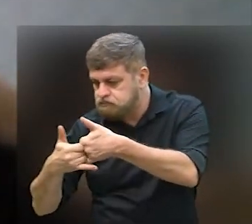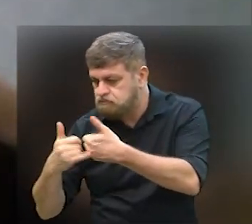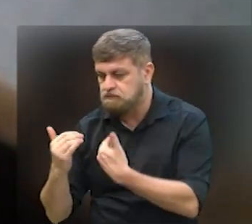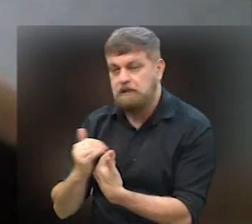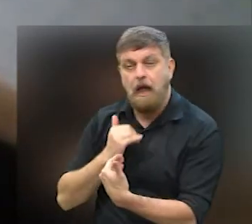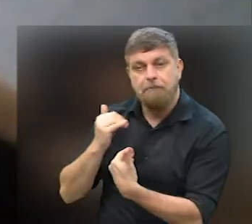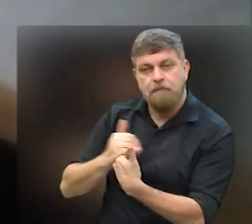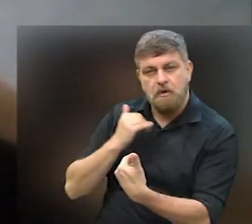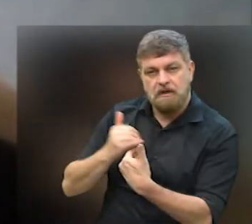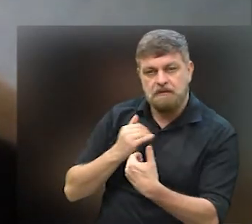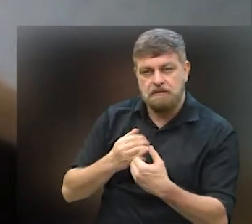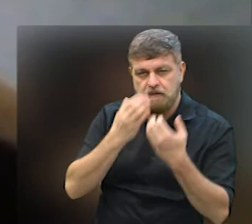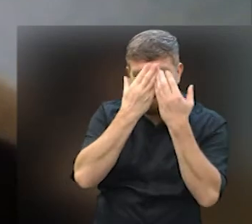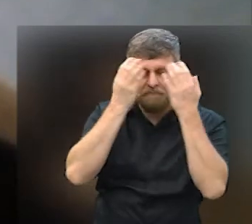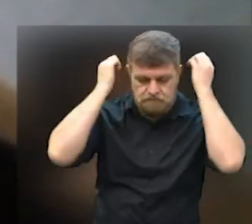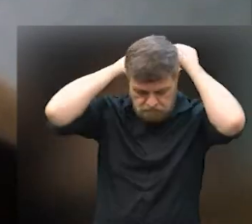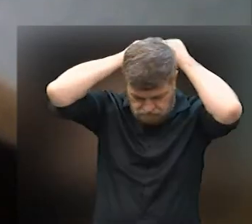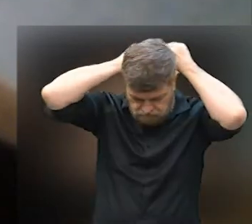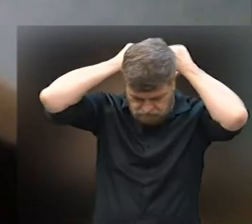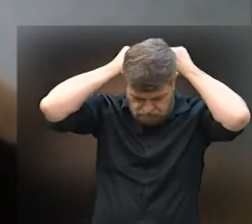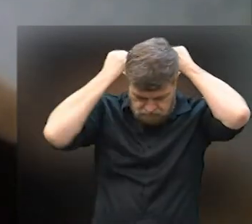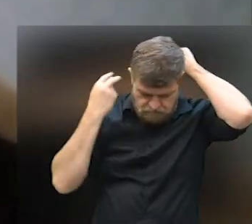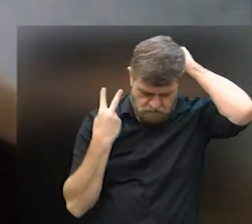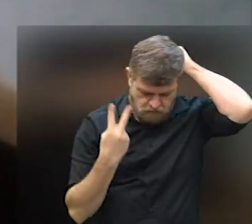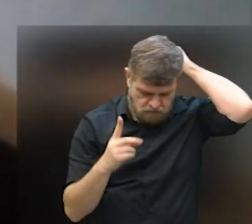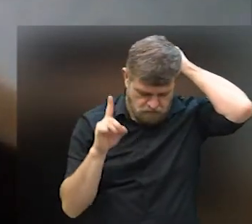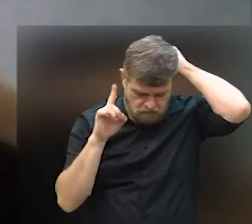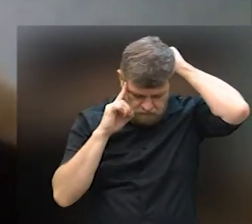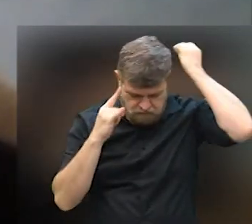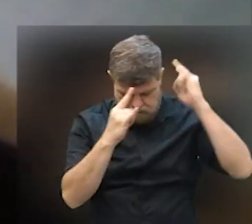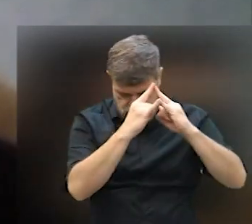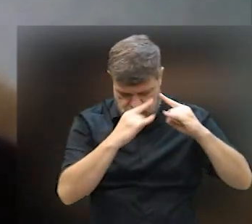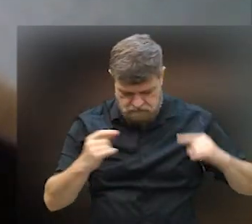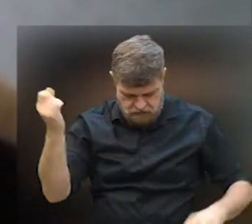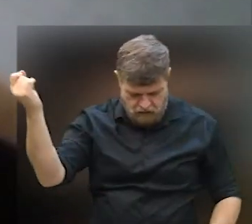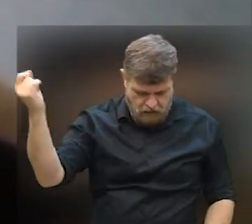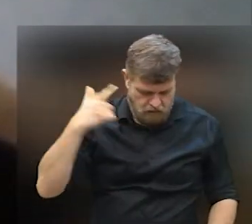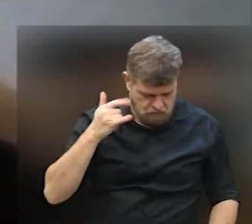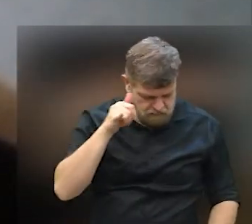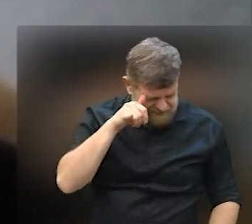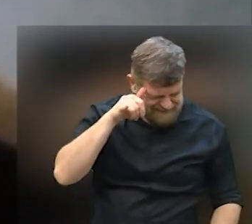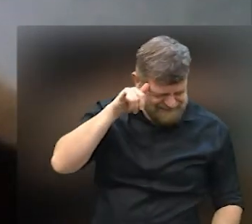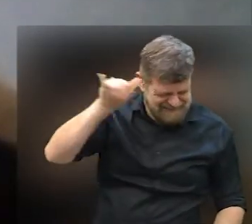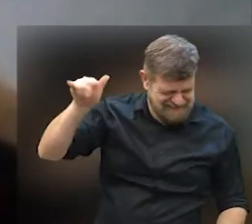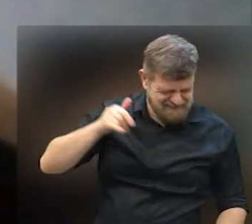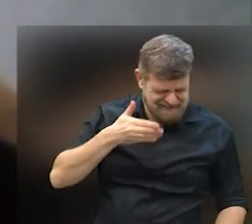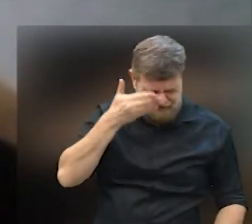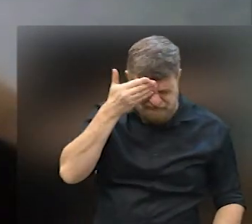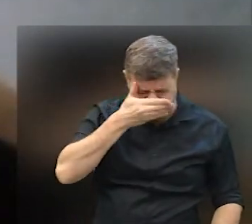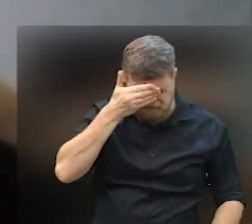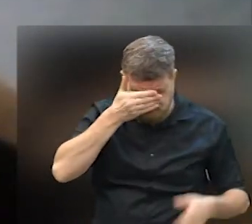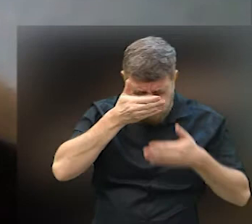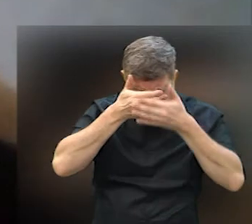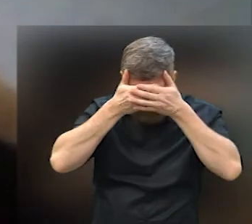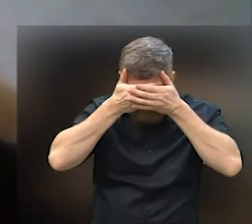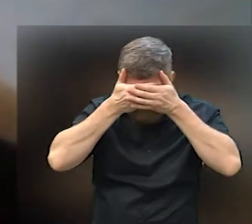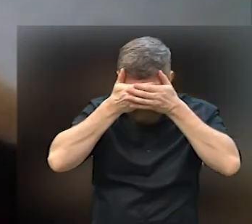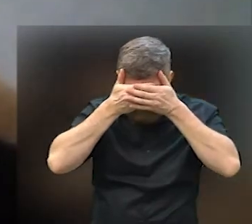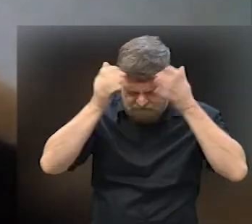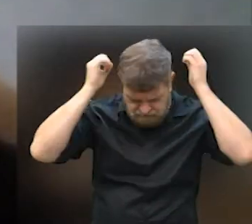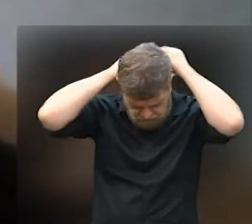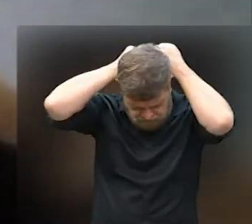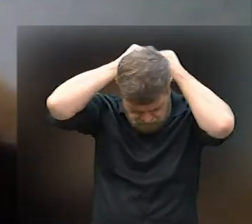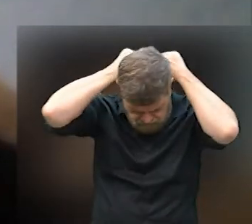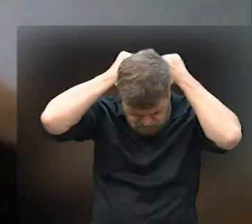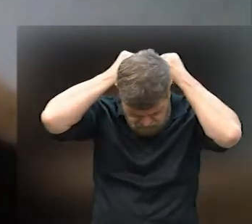ela orientou eu ficar com os olhos vedados por 2 dias na barraca, evitando luz, qualquer tipo de luz, para realmente tentar a recuperação. Foi o